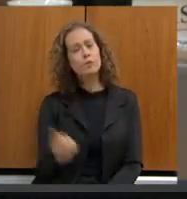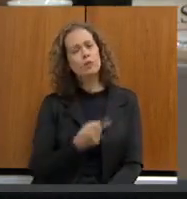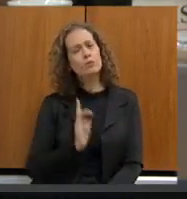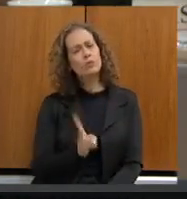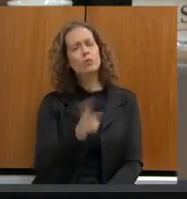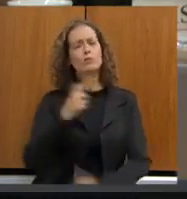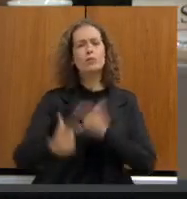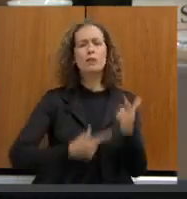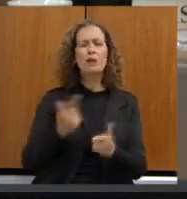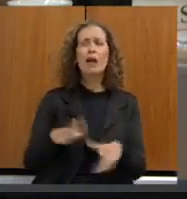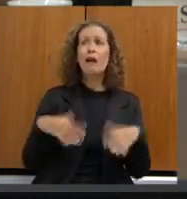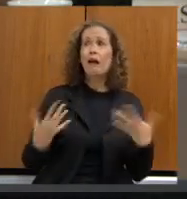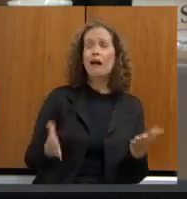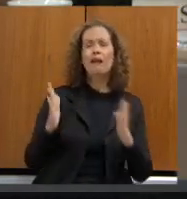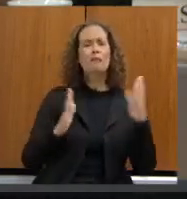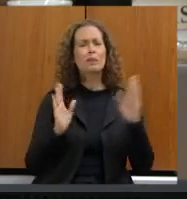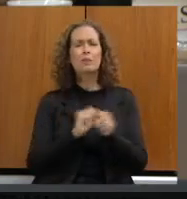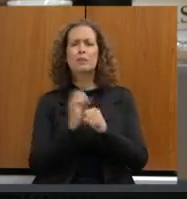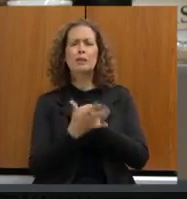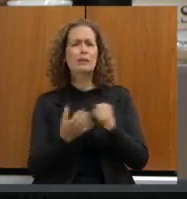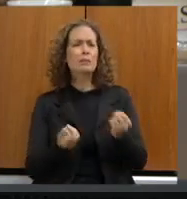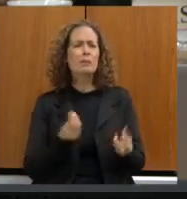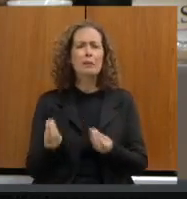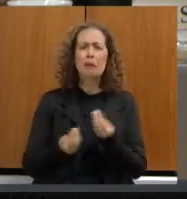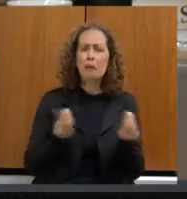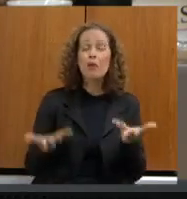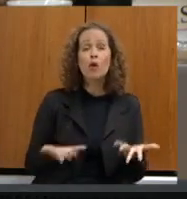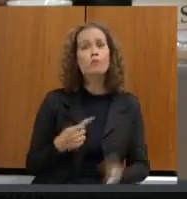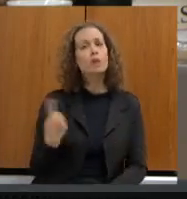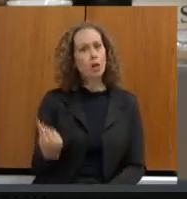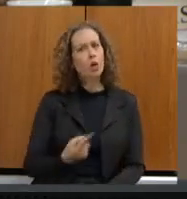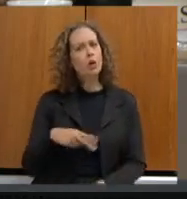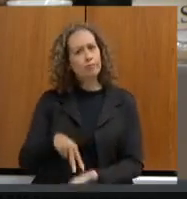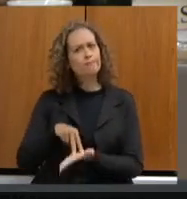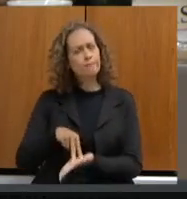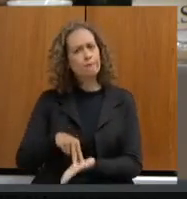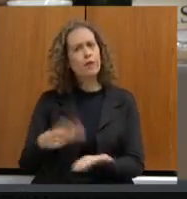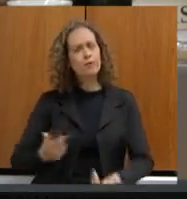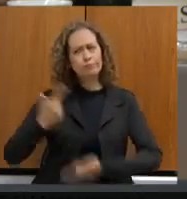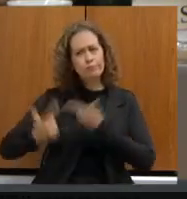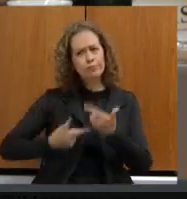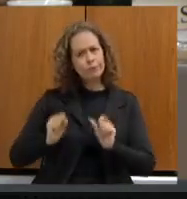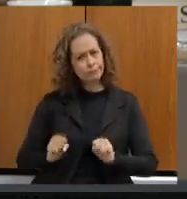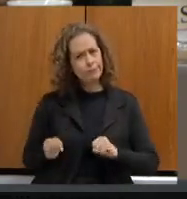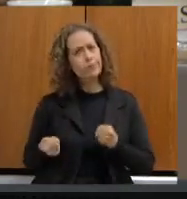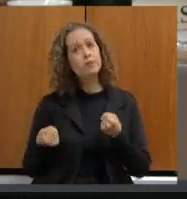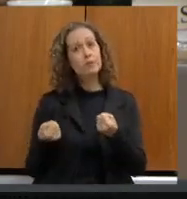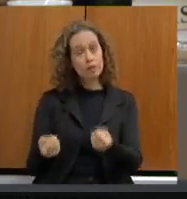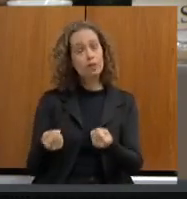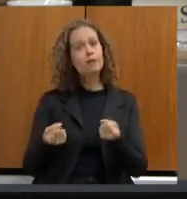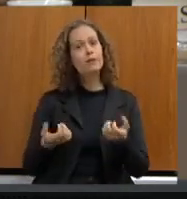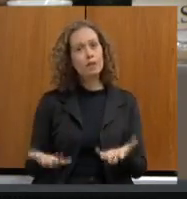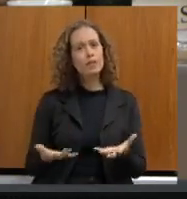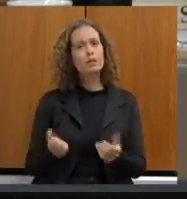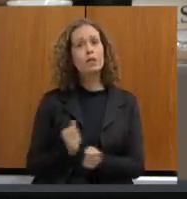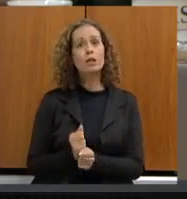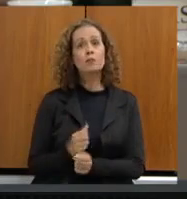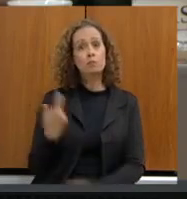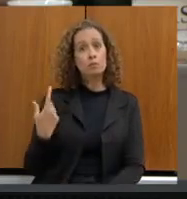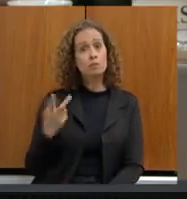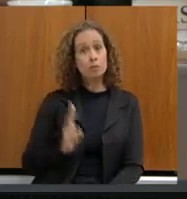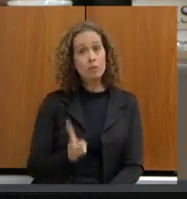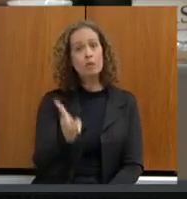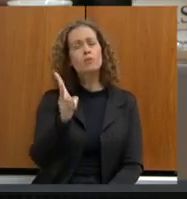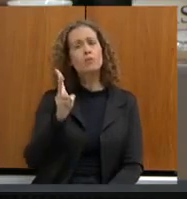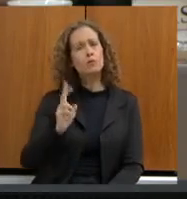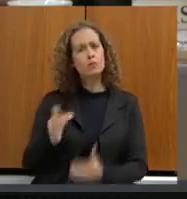trabalhando a pandemia como é que ia ficar nós não vamos firmar o pé naquilo que eu preciso vamos fortalecer e mas nós não vamos recuar não vamos